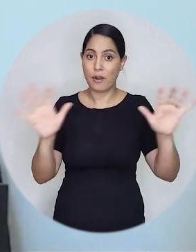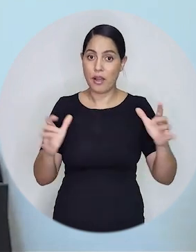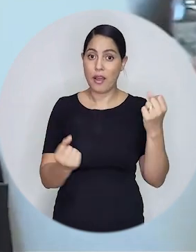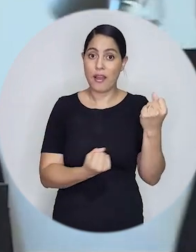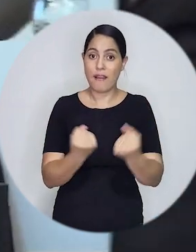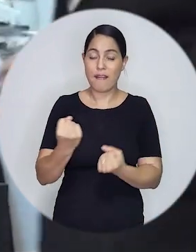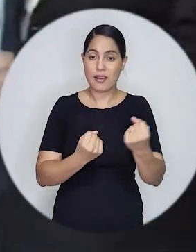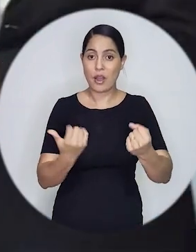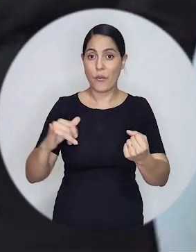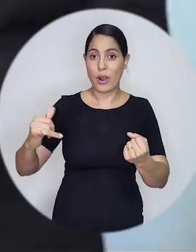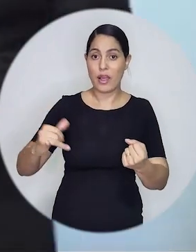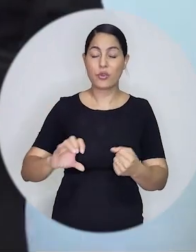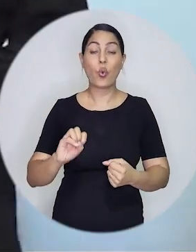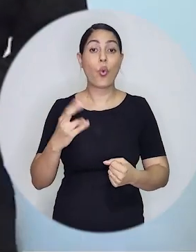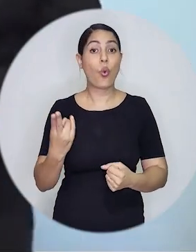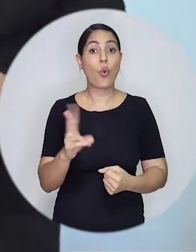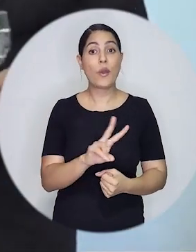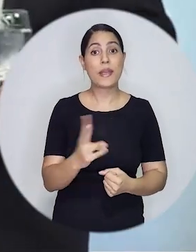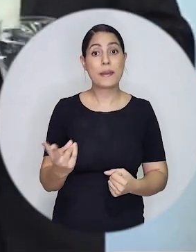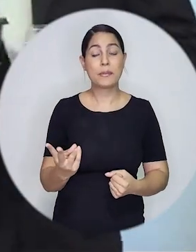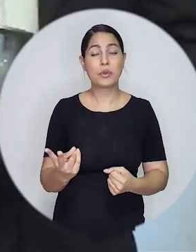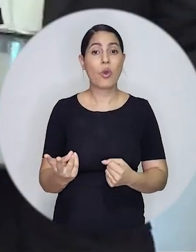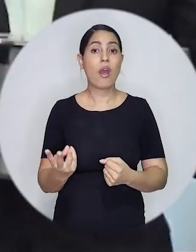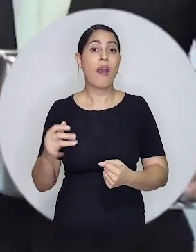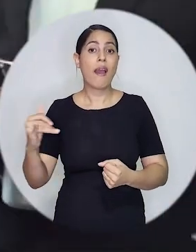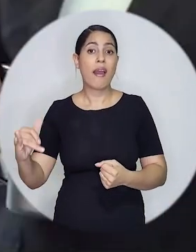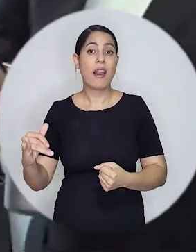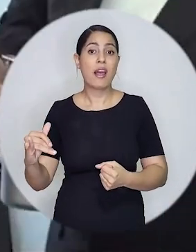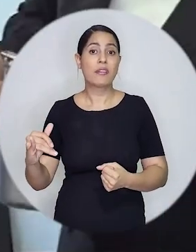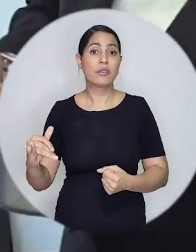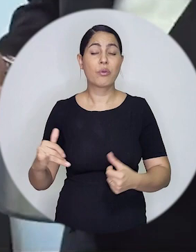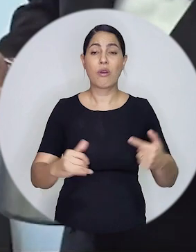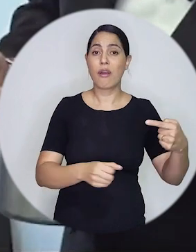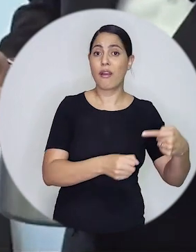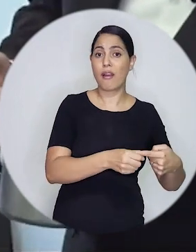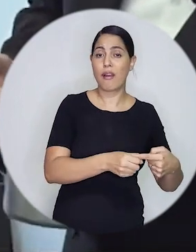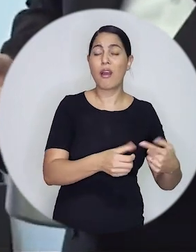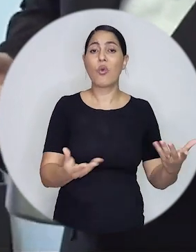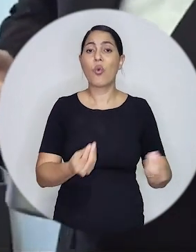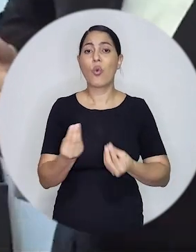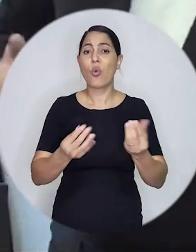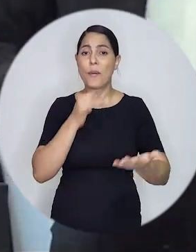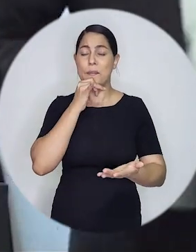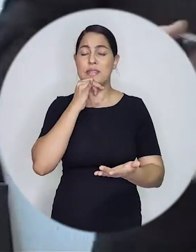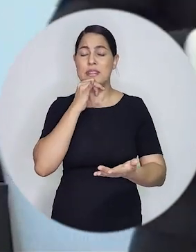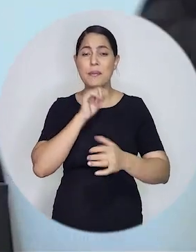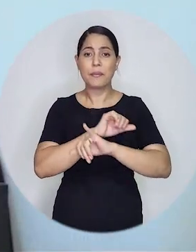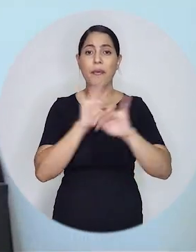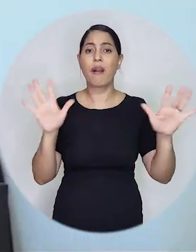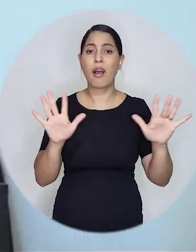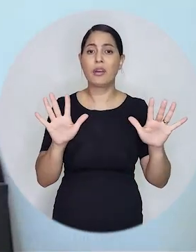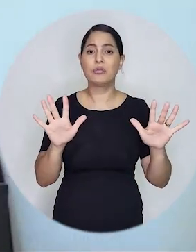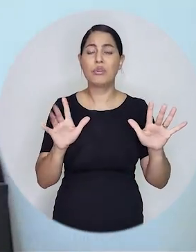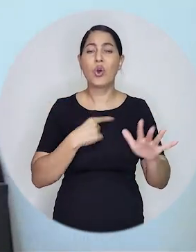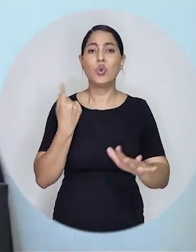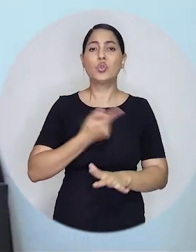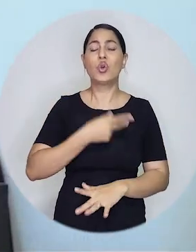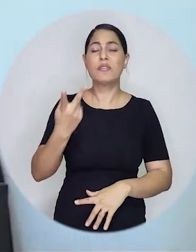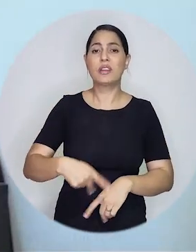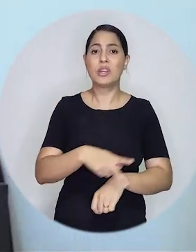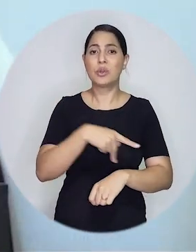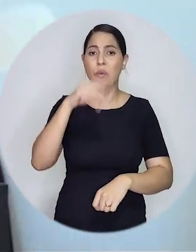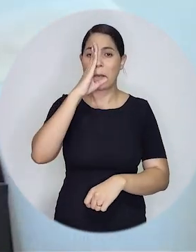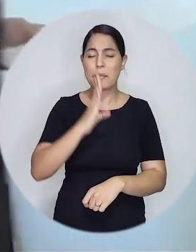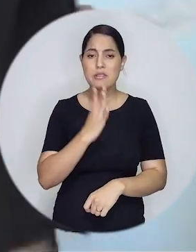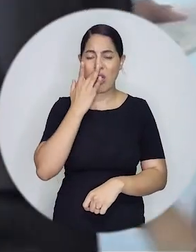carros elétricos, ou híbridos, ou etanol, Efraim. Como que a gente vai conseguir lidar